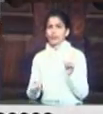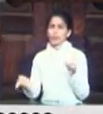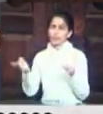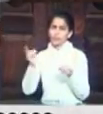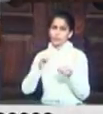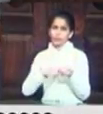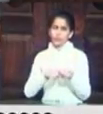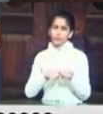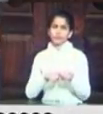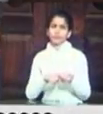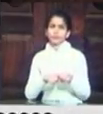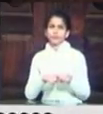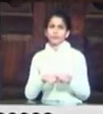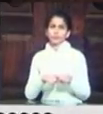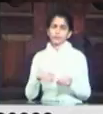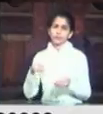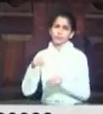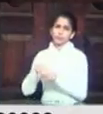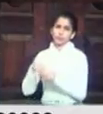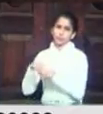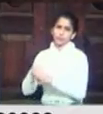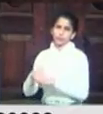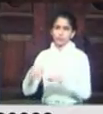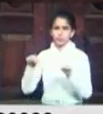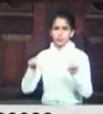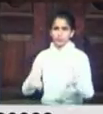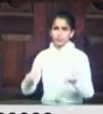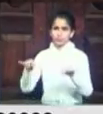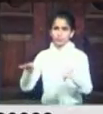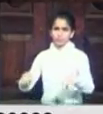retornar para a votação em plenário.